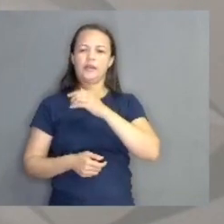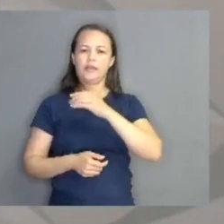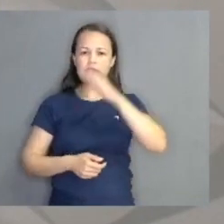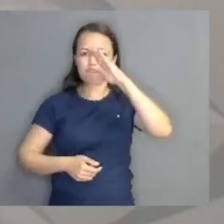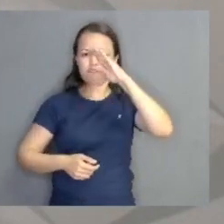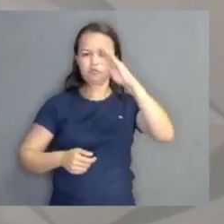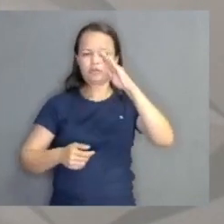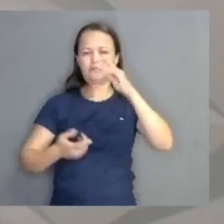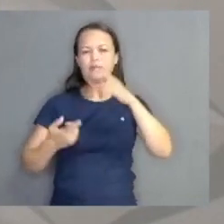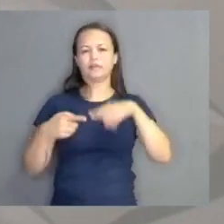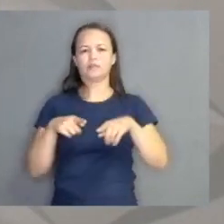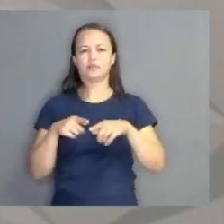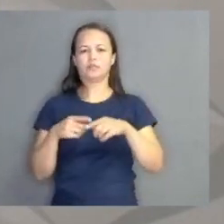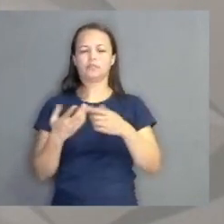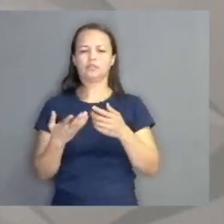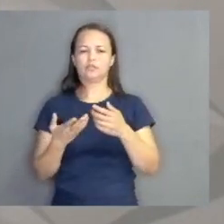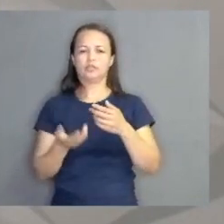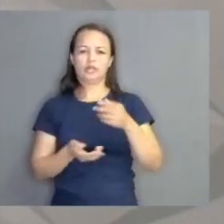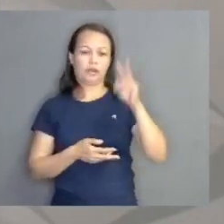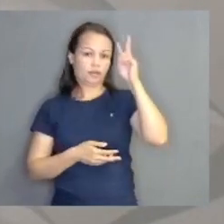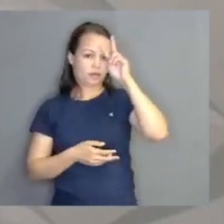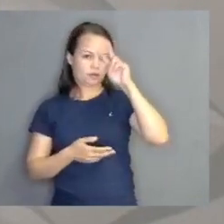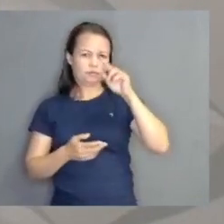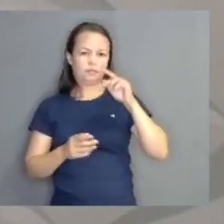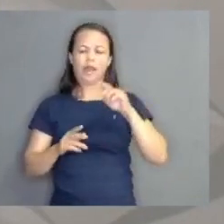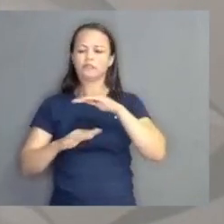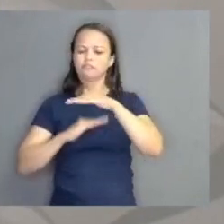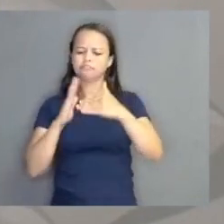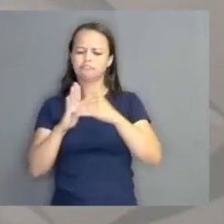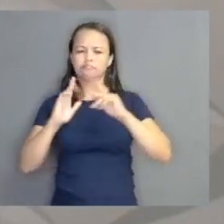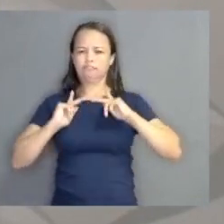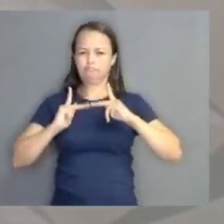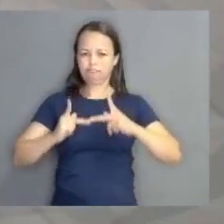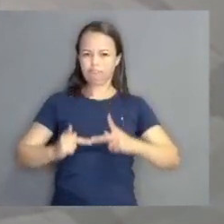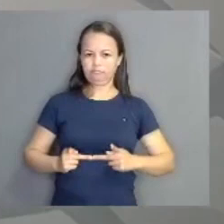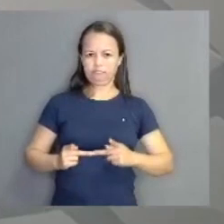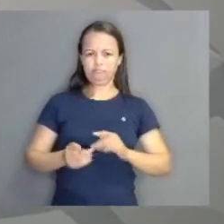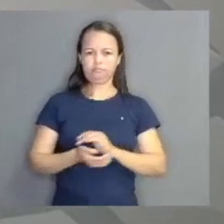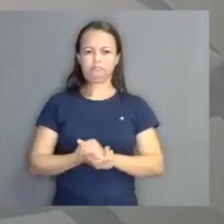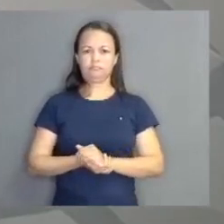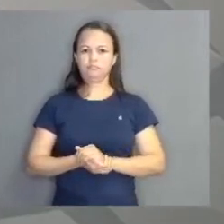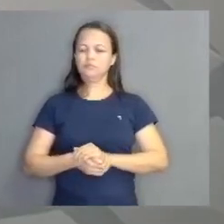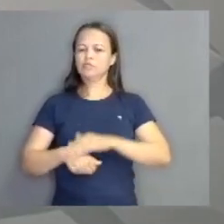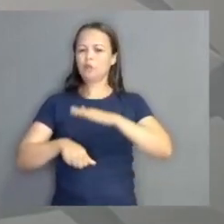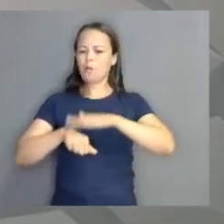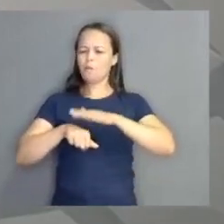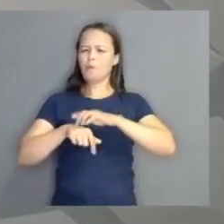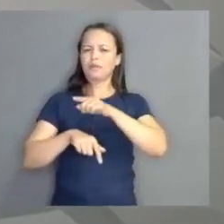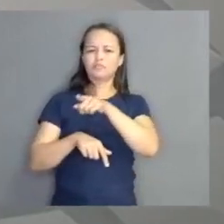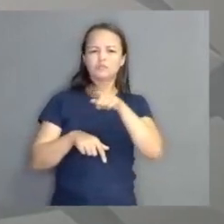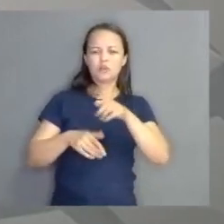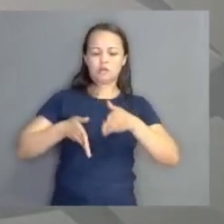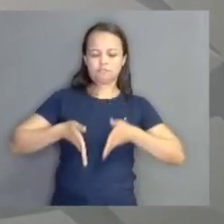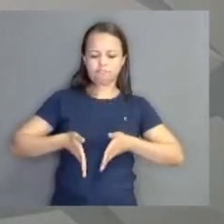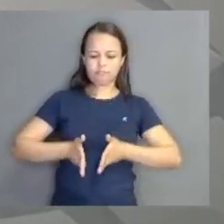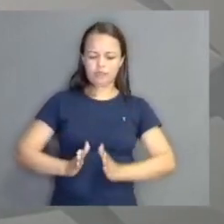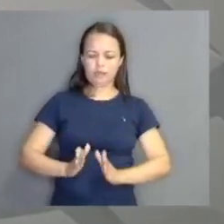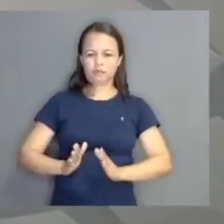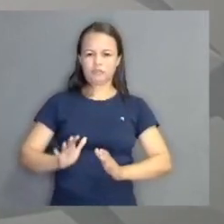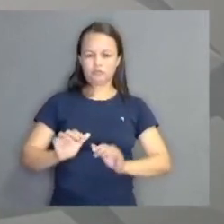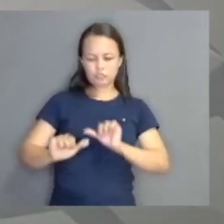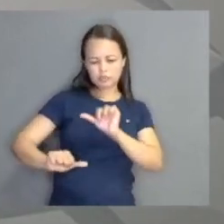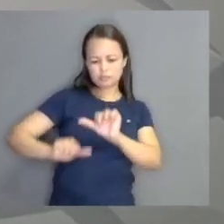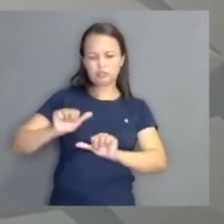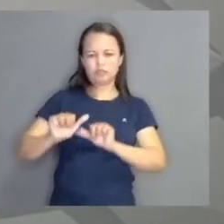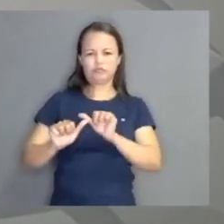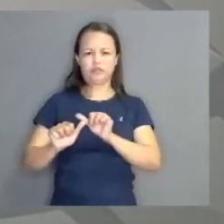como agentes da história, mas todo ser humano. A partir do momento que você nasce, você modifica a vida dos seus